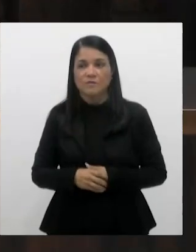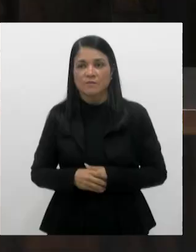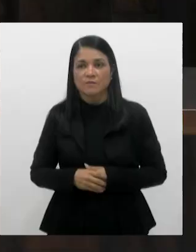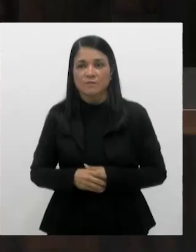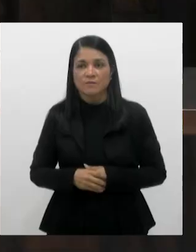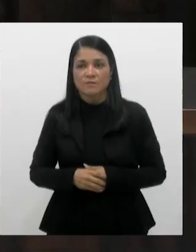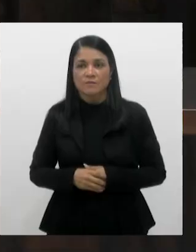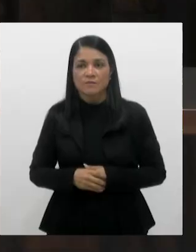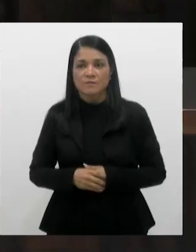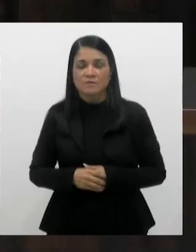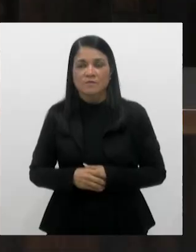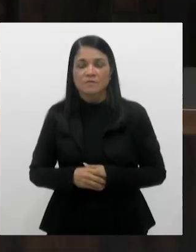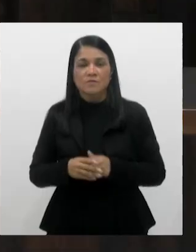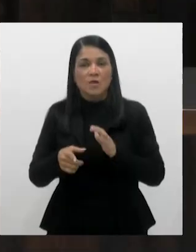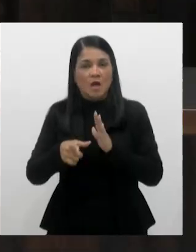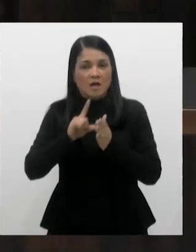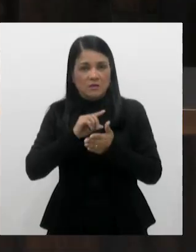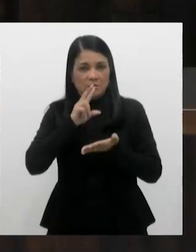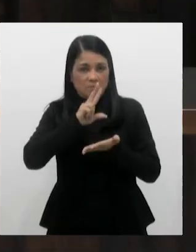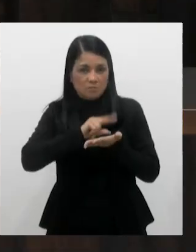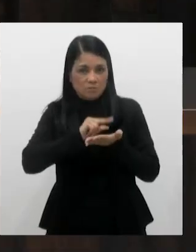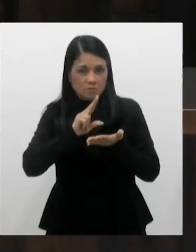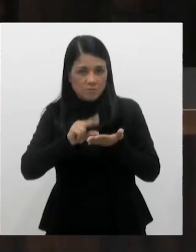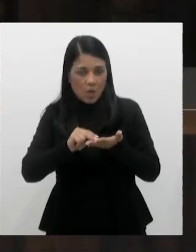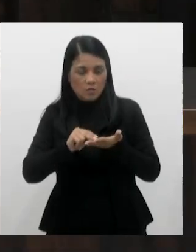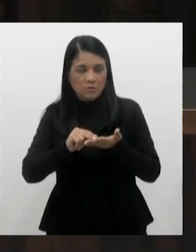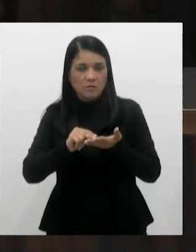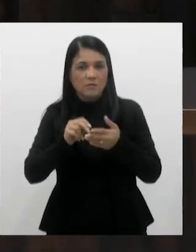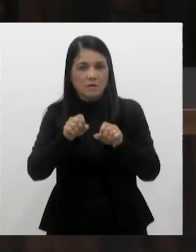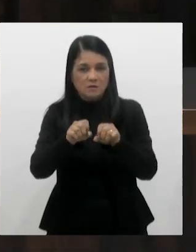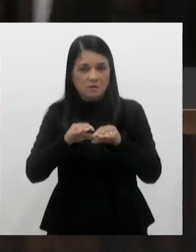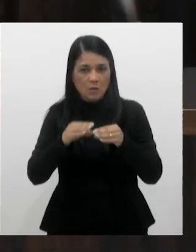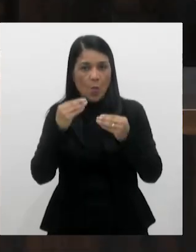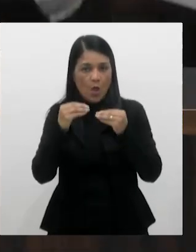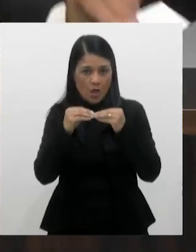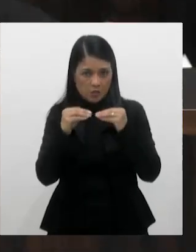se eu posso antecipar a pauta da sessão extraordinária.